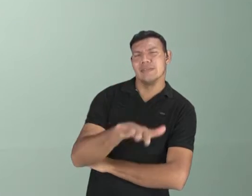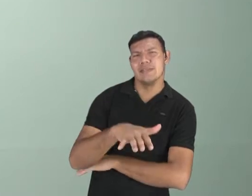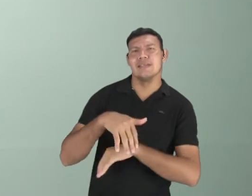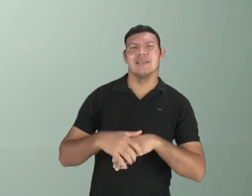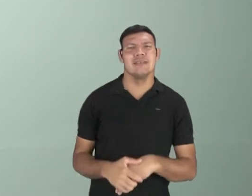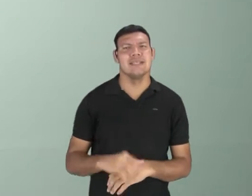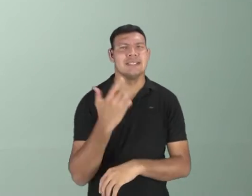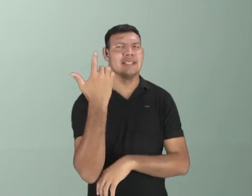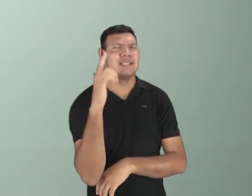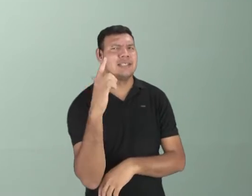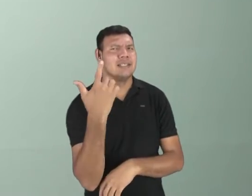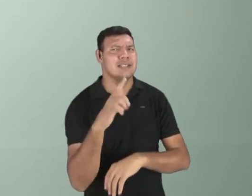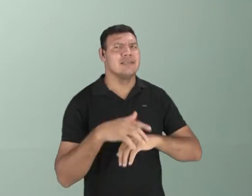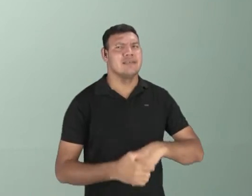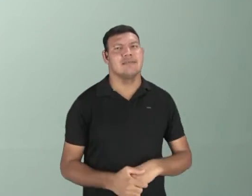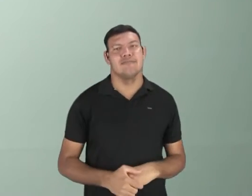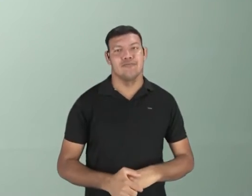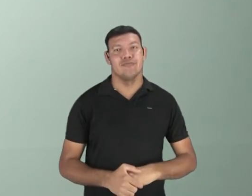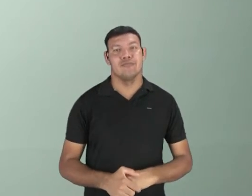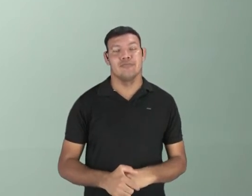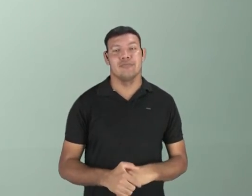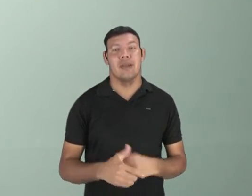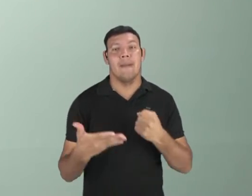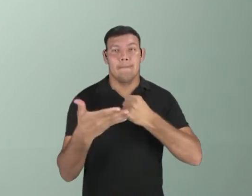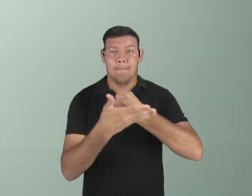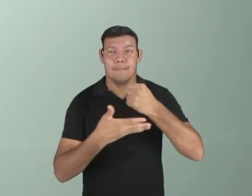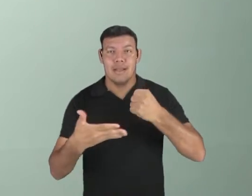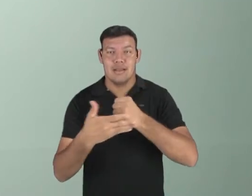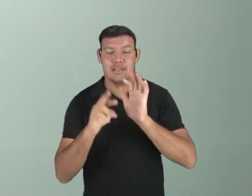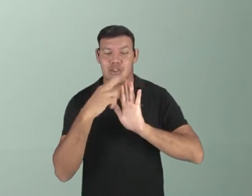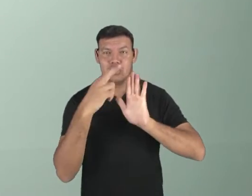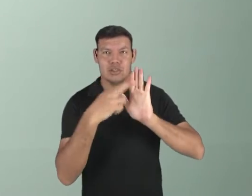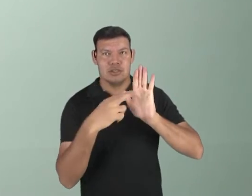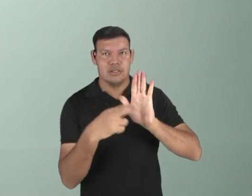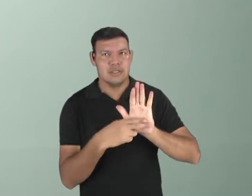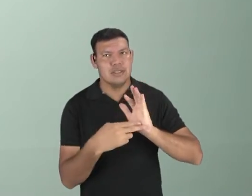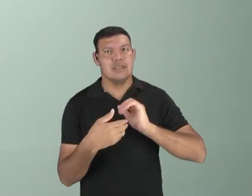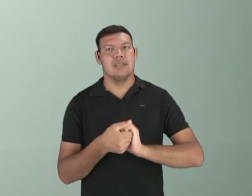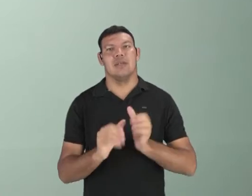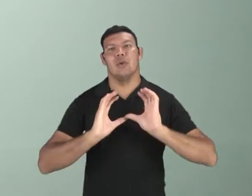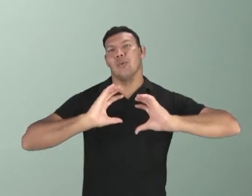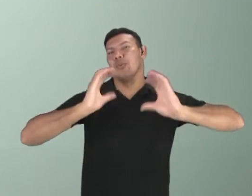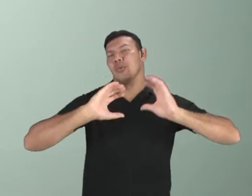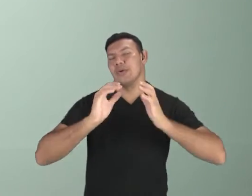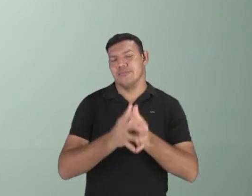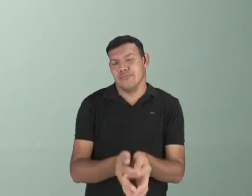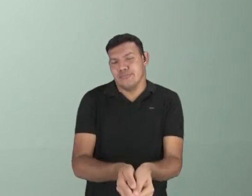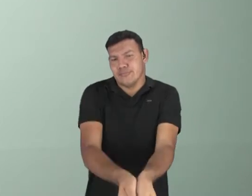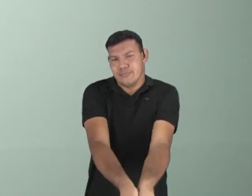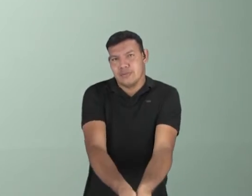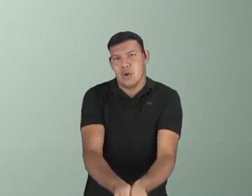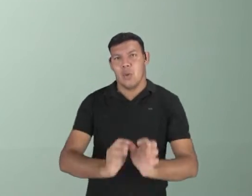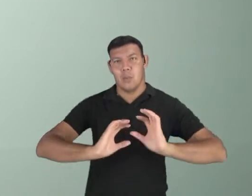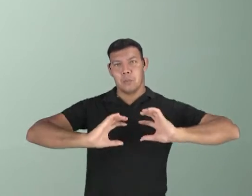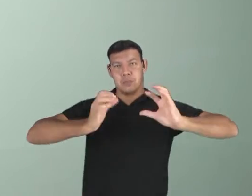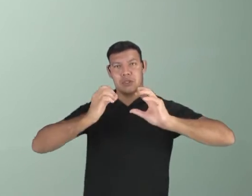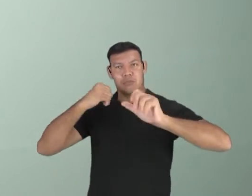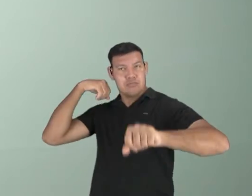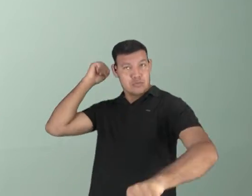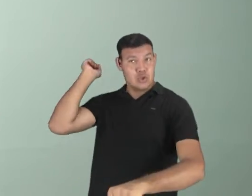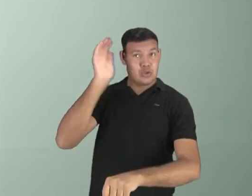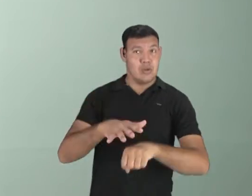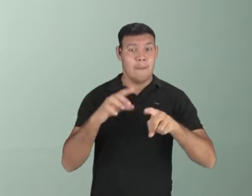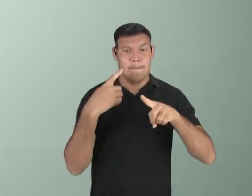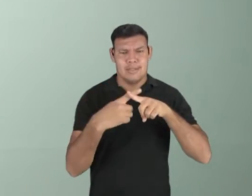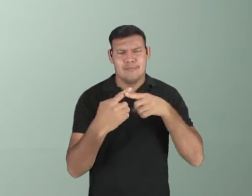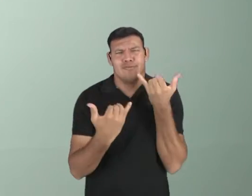daí você não tinha domínio sobre os fundamentos do voleibol, passe, ataque, manchete, mas você queria brincar, porque a